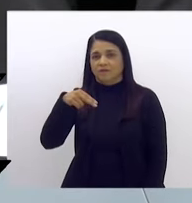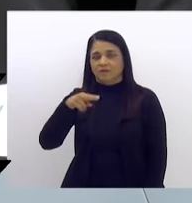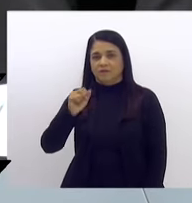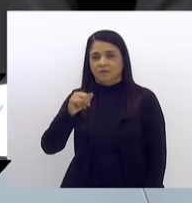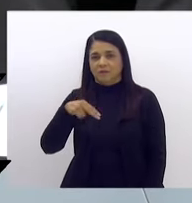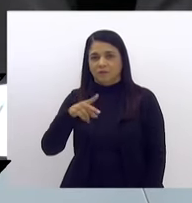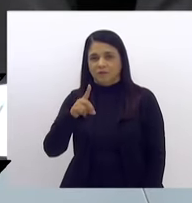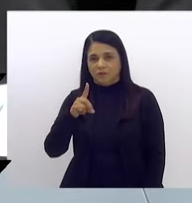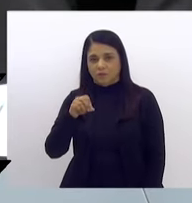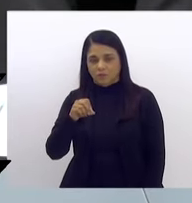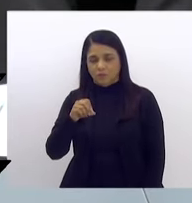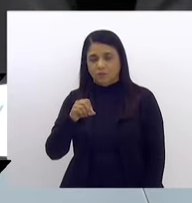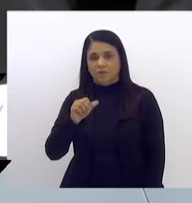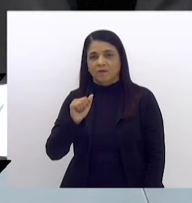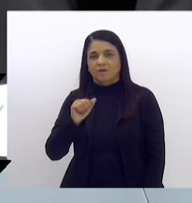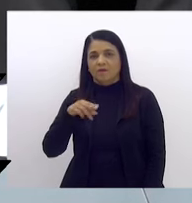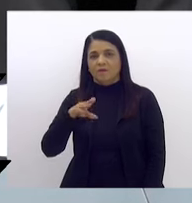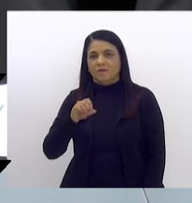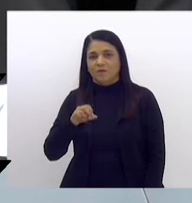assessor